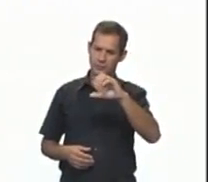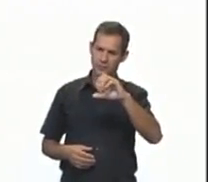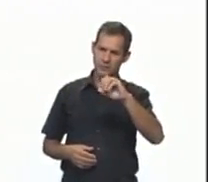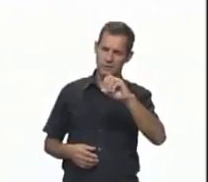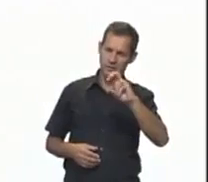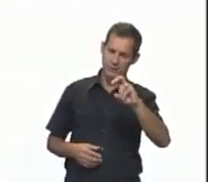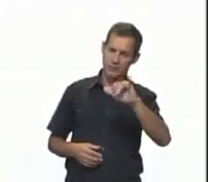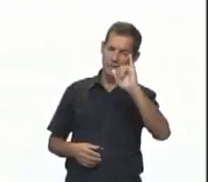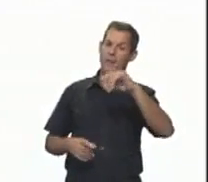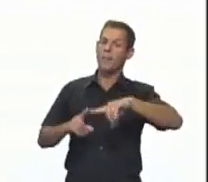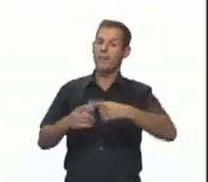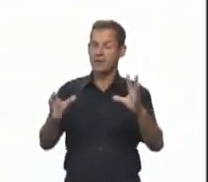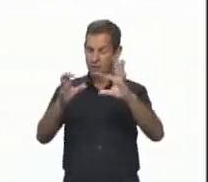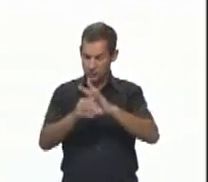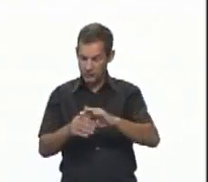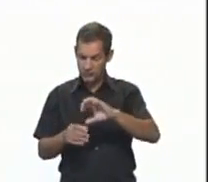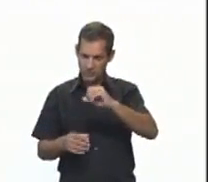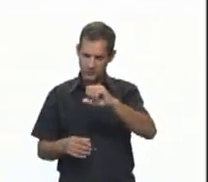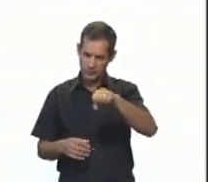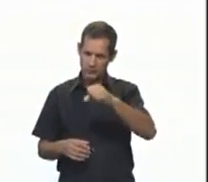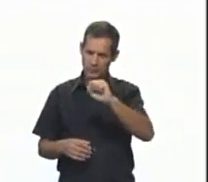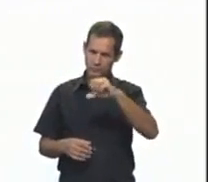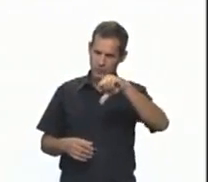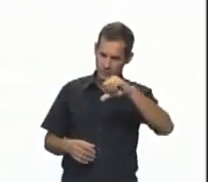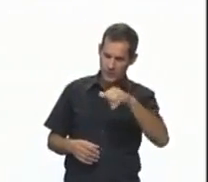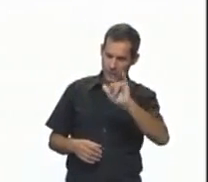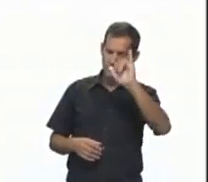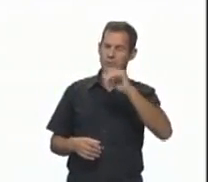22,05y, integral de 0,89y,